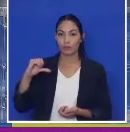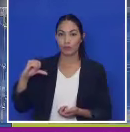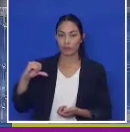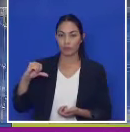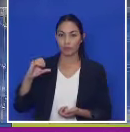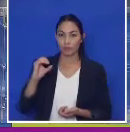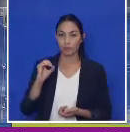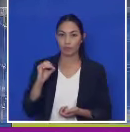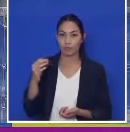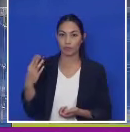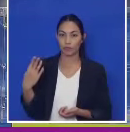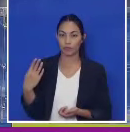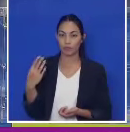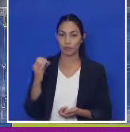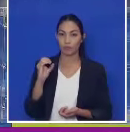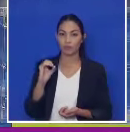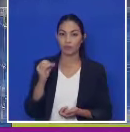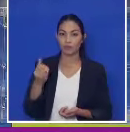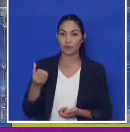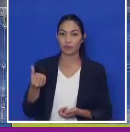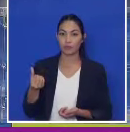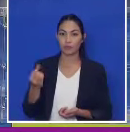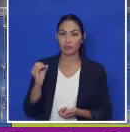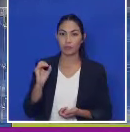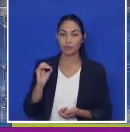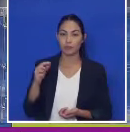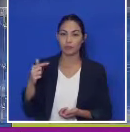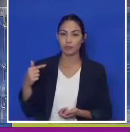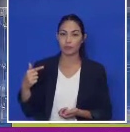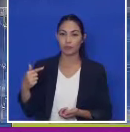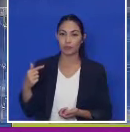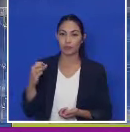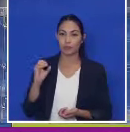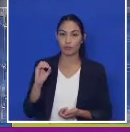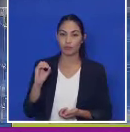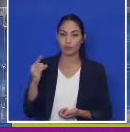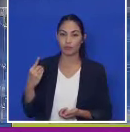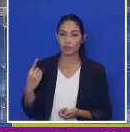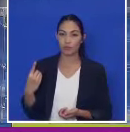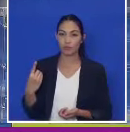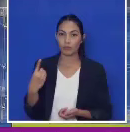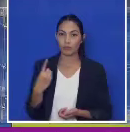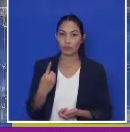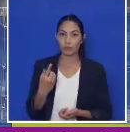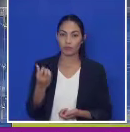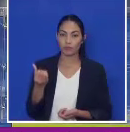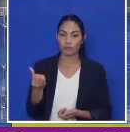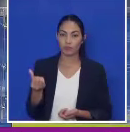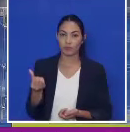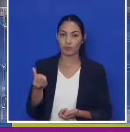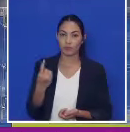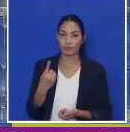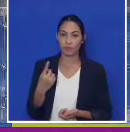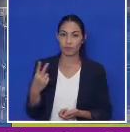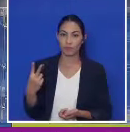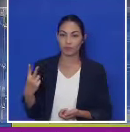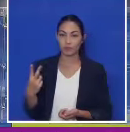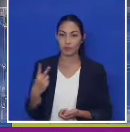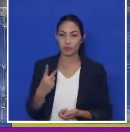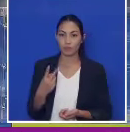09, 04, 06, 07, 01, 16,